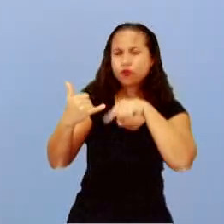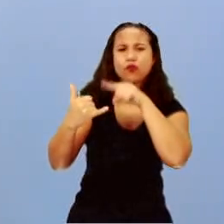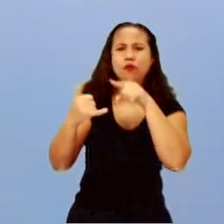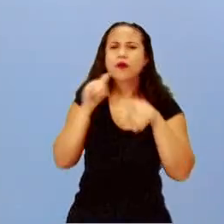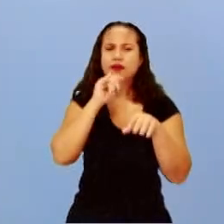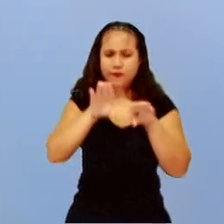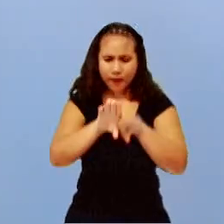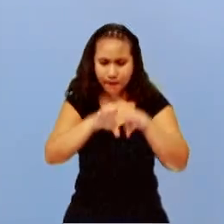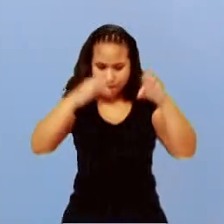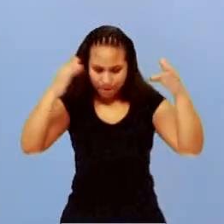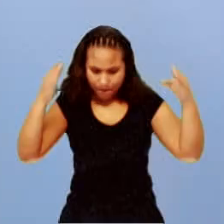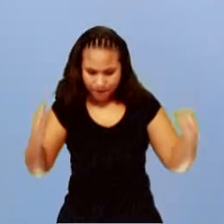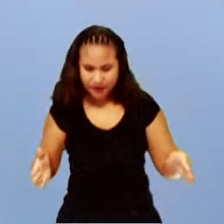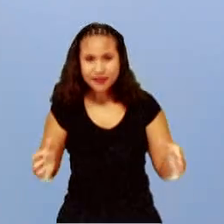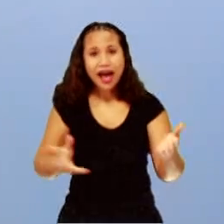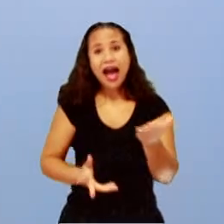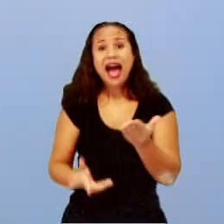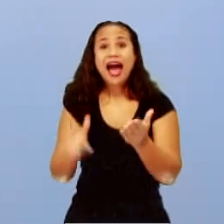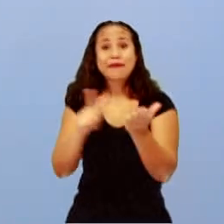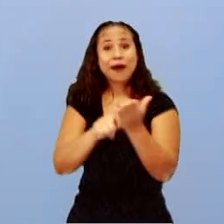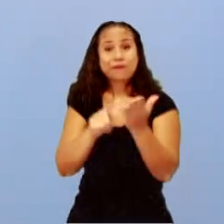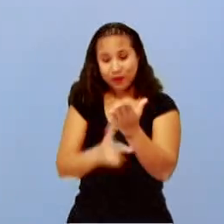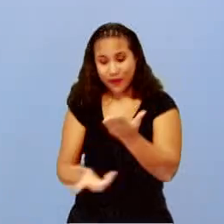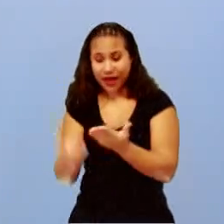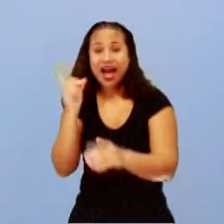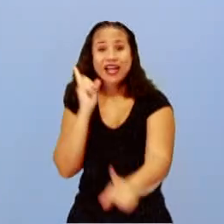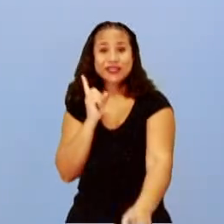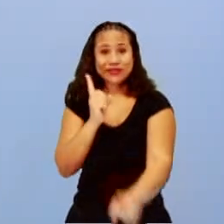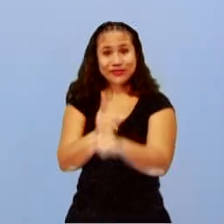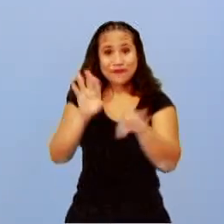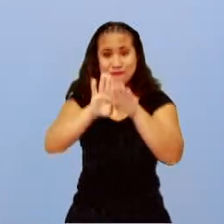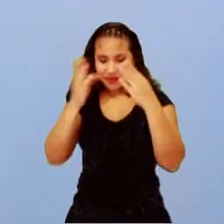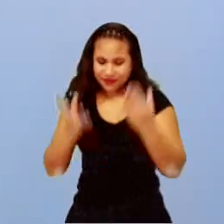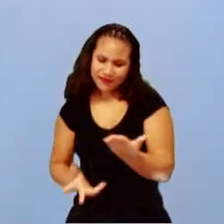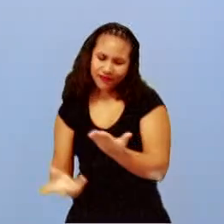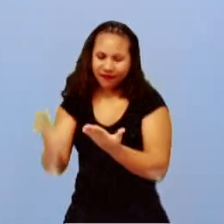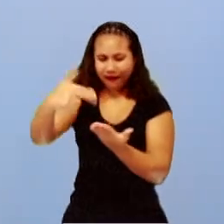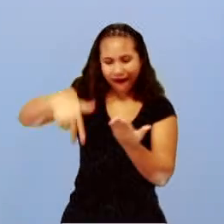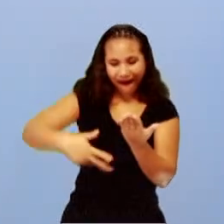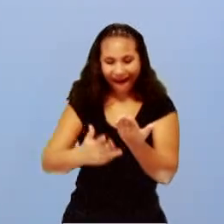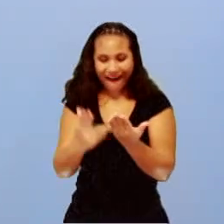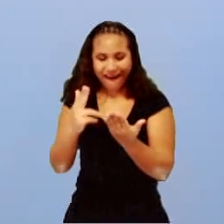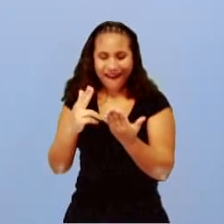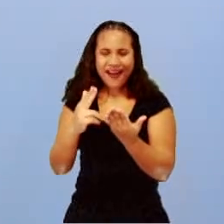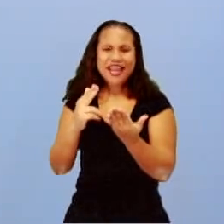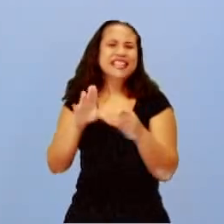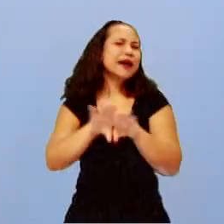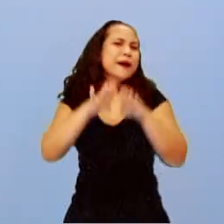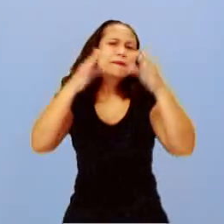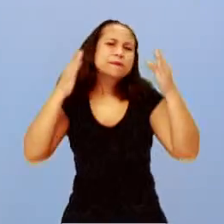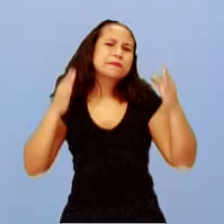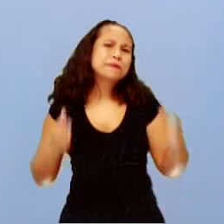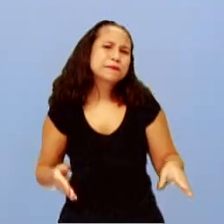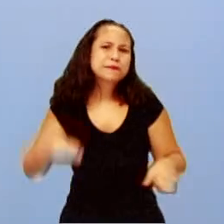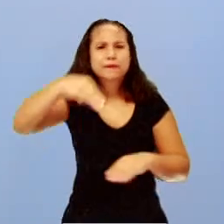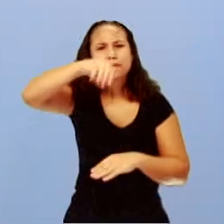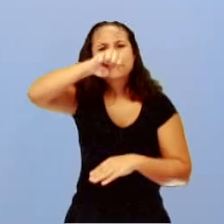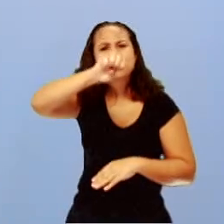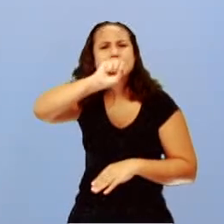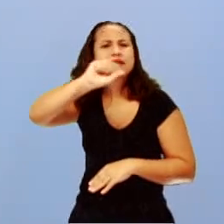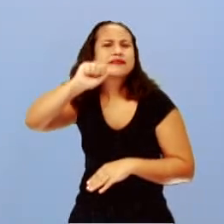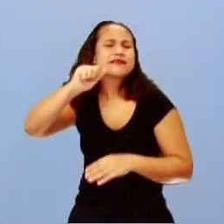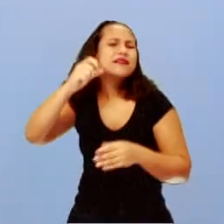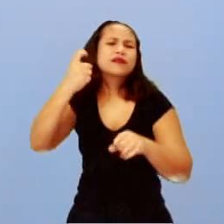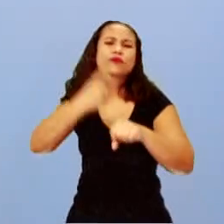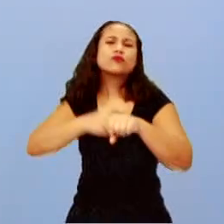mesa, né? Recortei uma mesa, professora. Eu achei uma mesa, recortei lá. Essa mesa é constituída de quê?